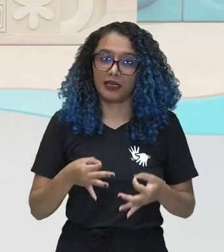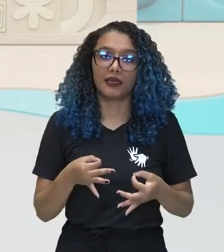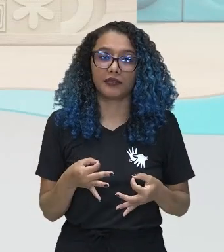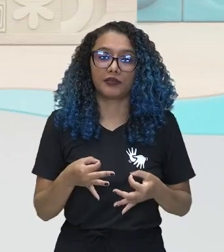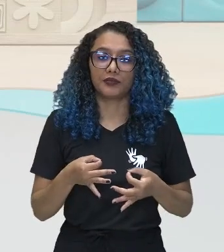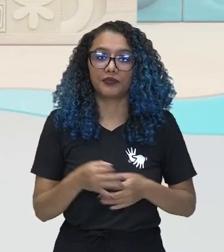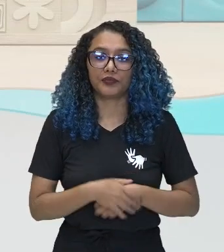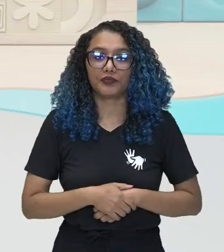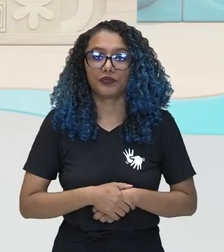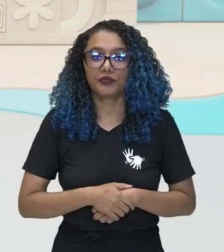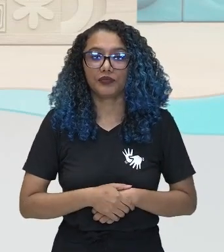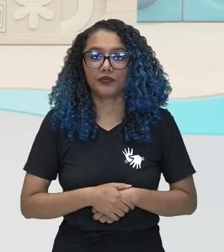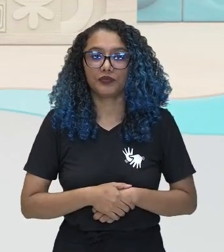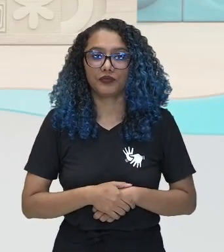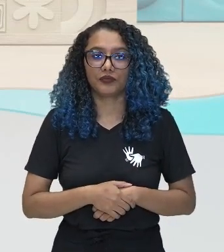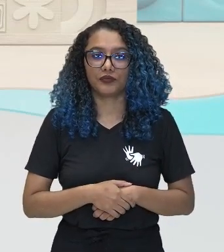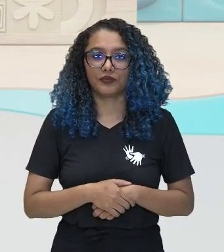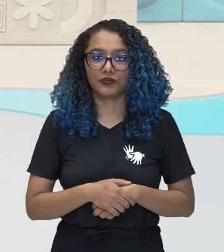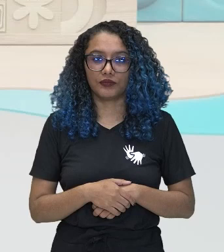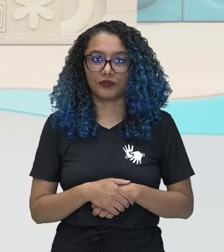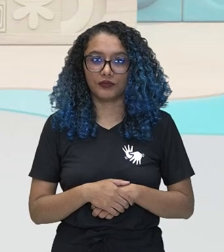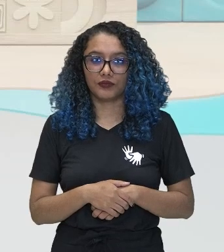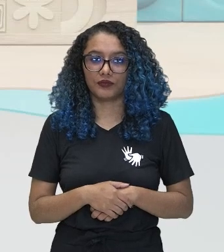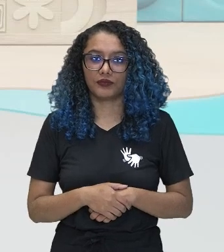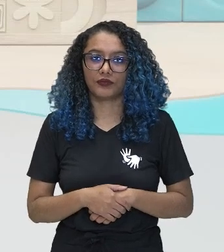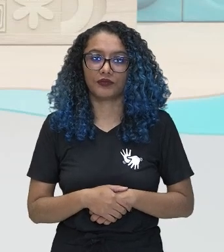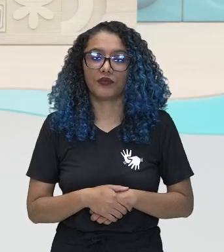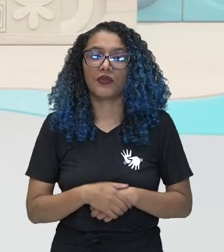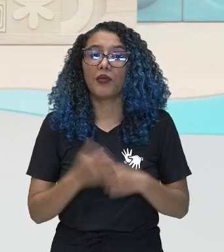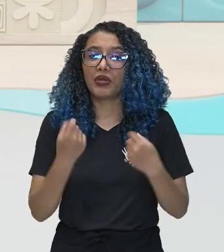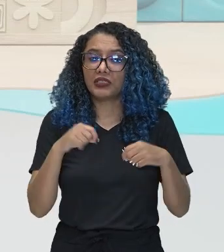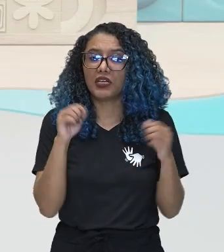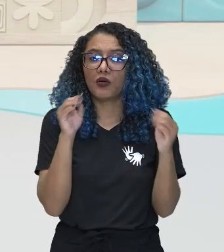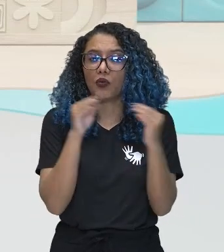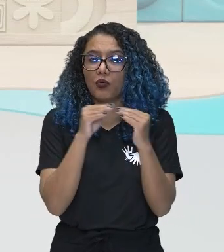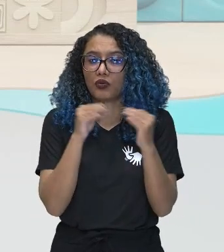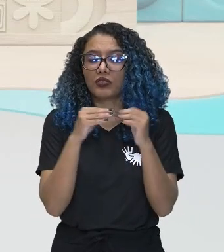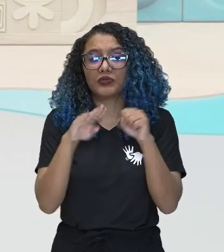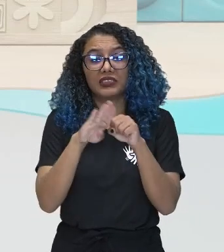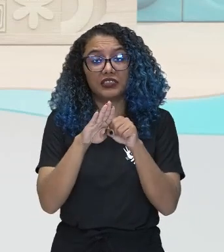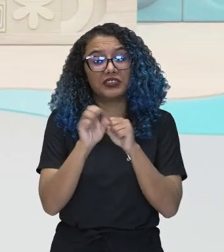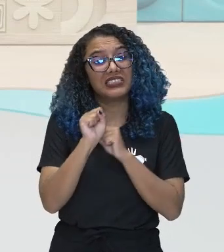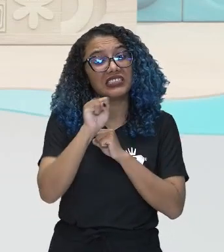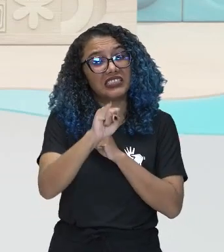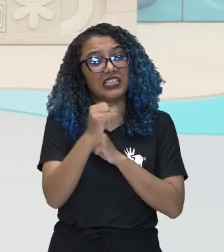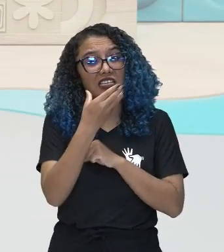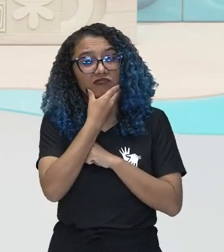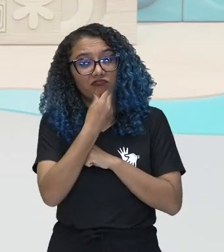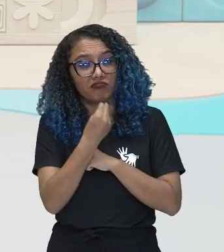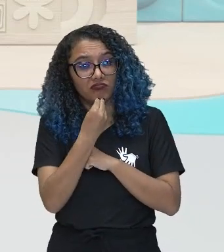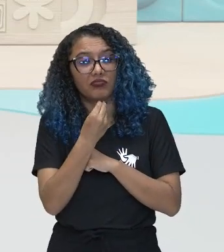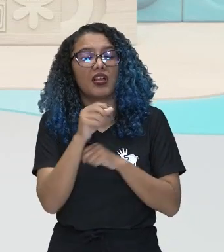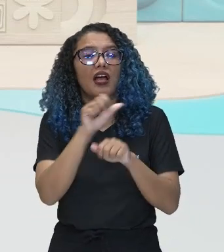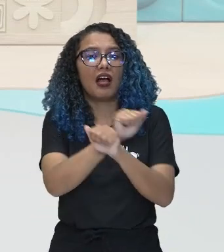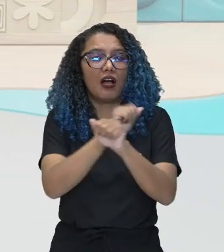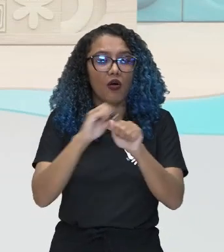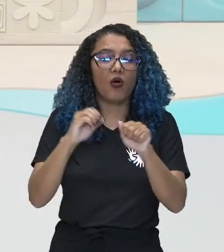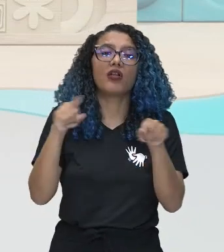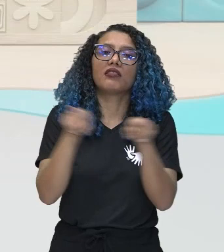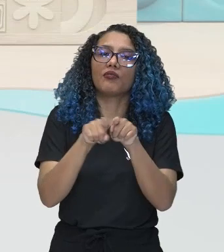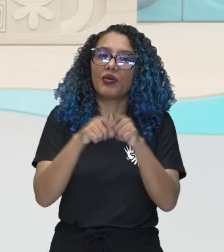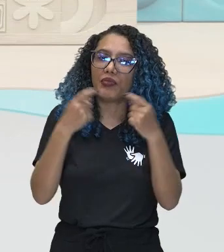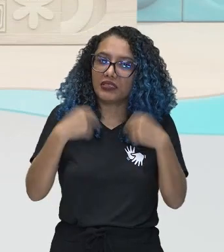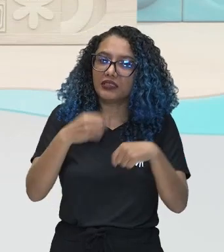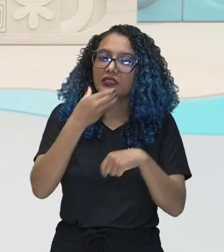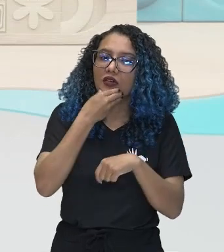que concordar com o substantivo. Se o substantivo estiver no masculino, né, o artigo vai estar no masculino, o